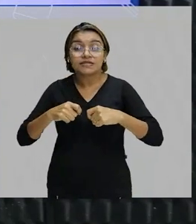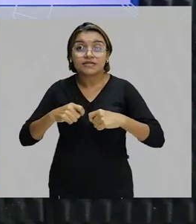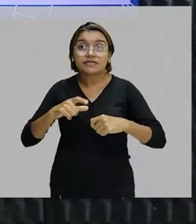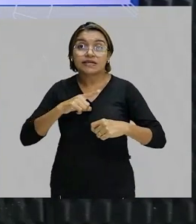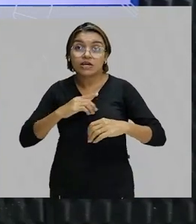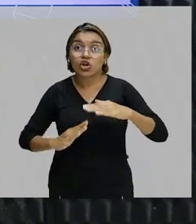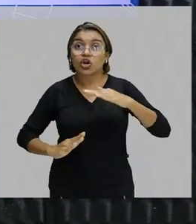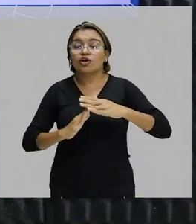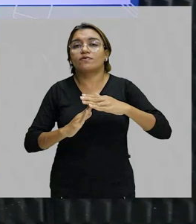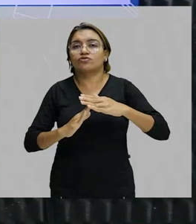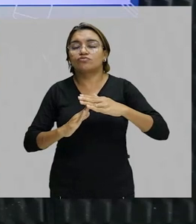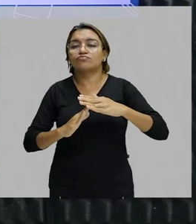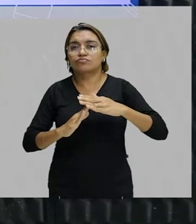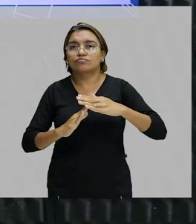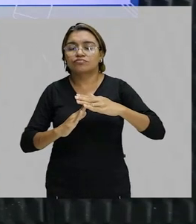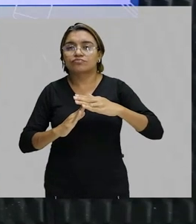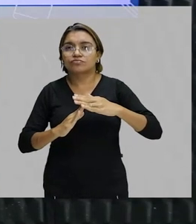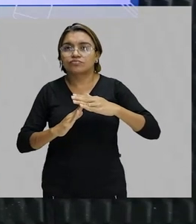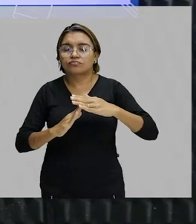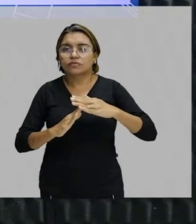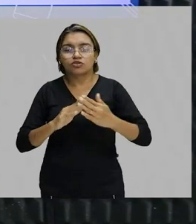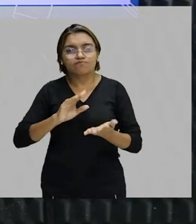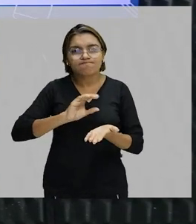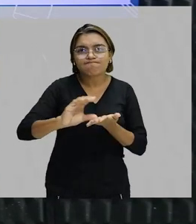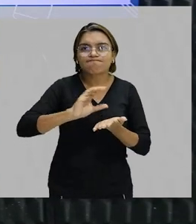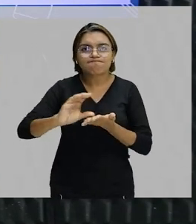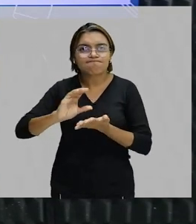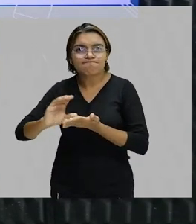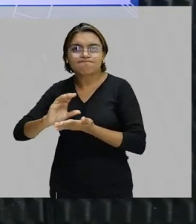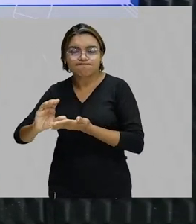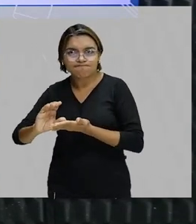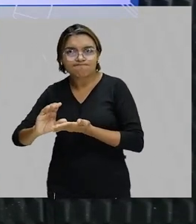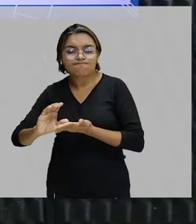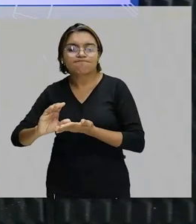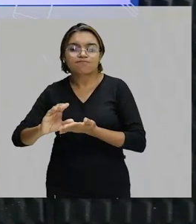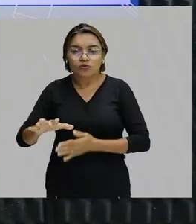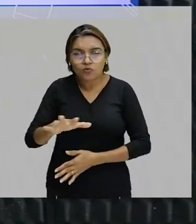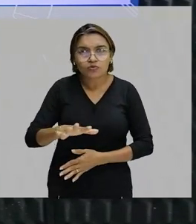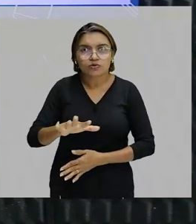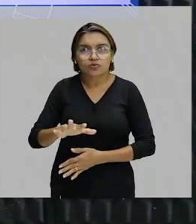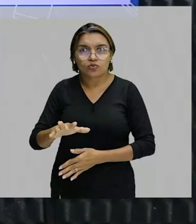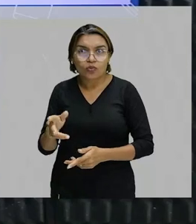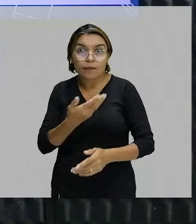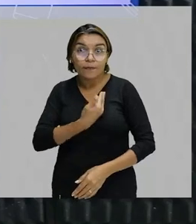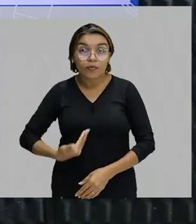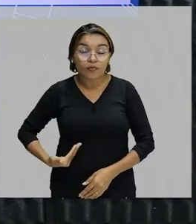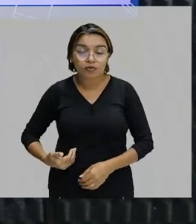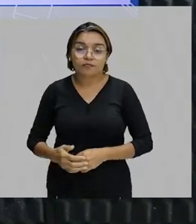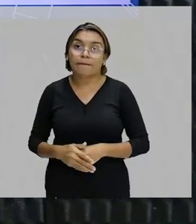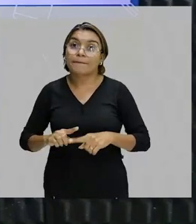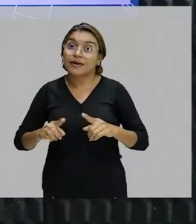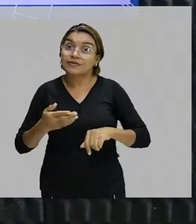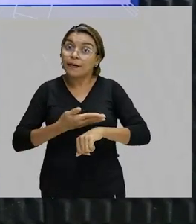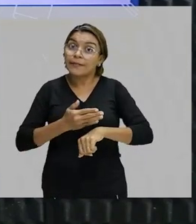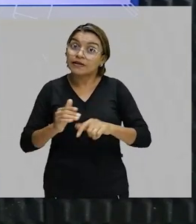um teto o máximo possív de investimento no setor públic de gastos públicos o que na prtica